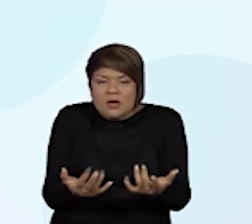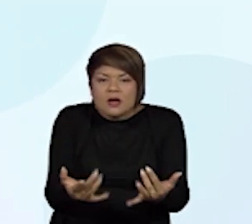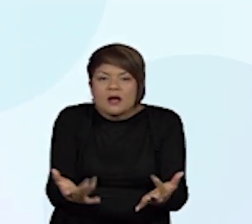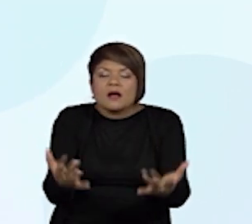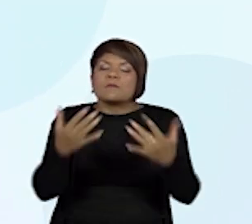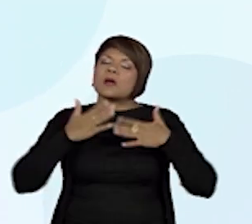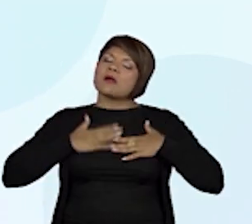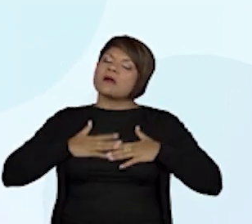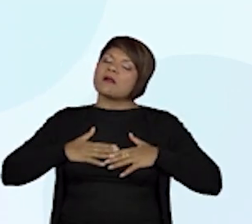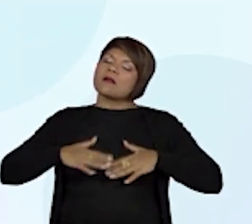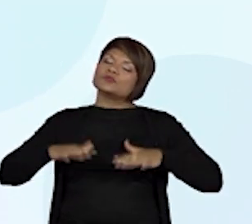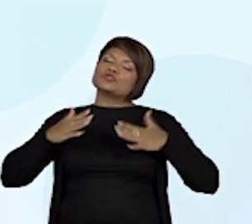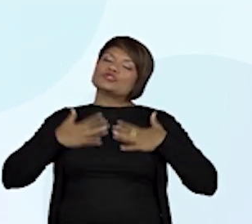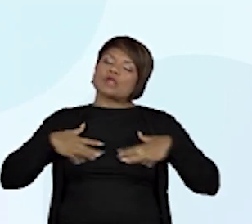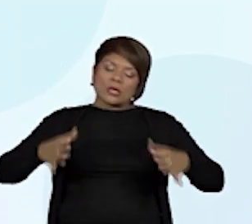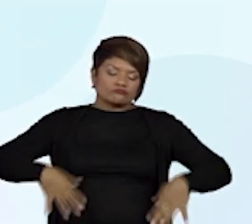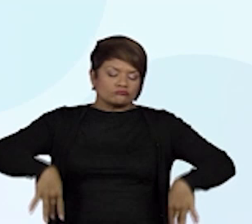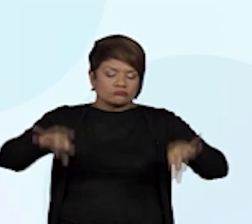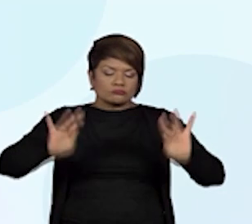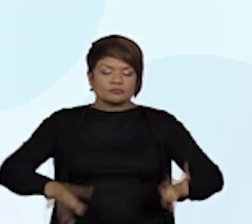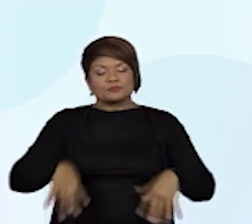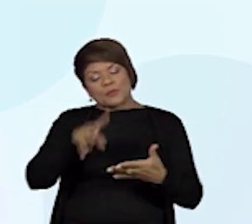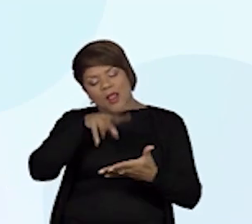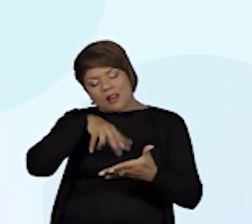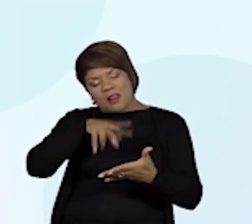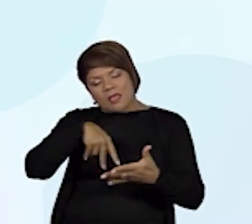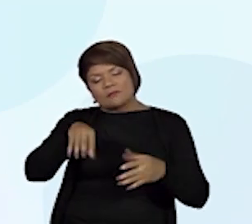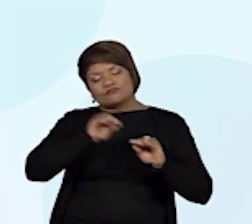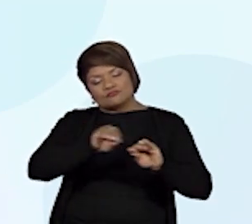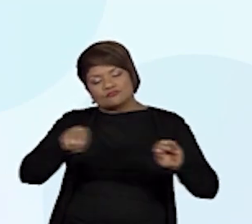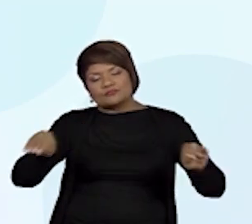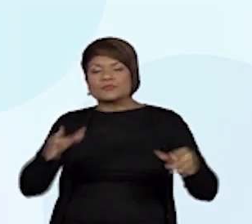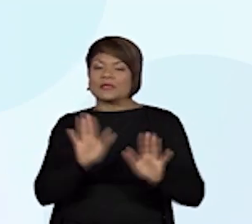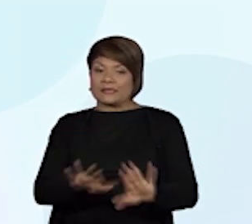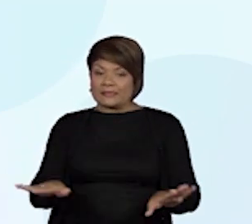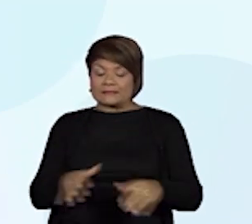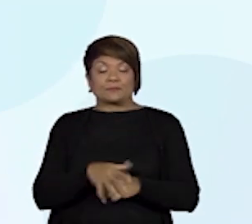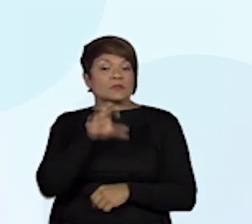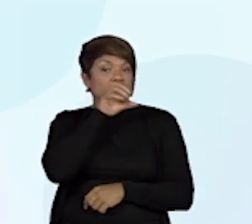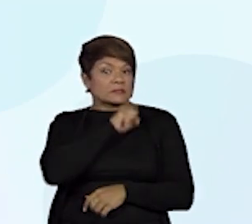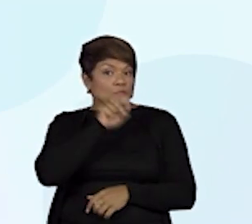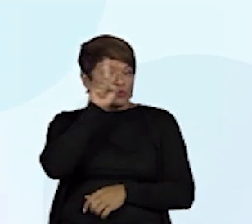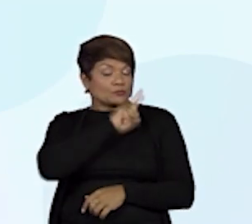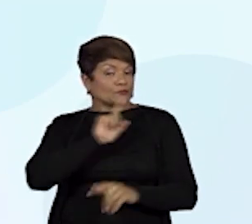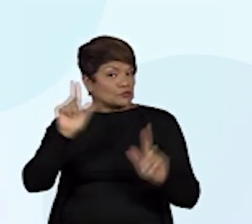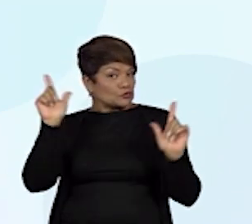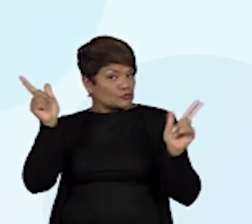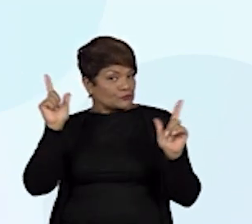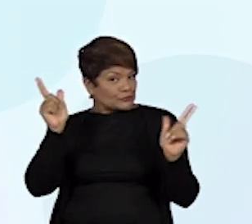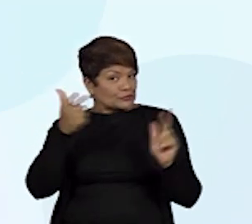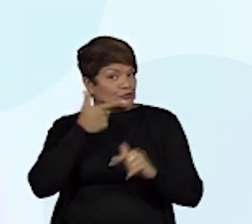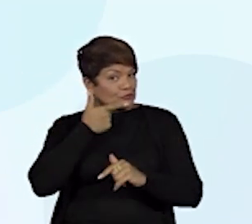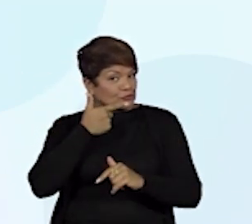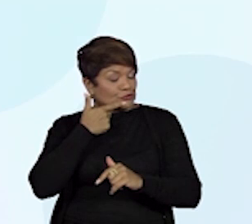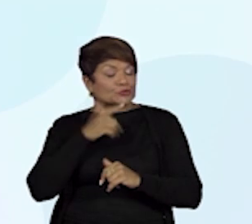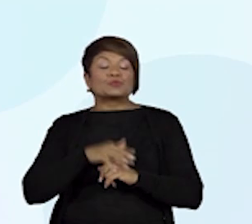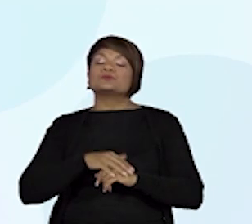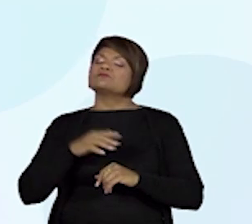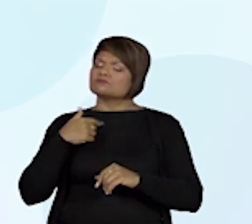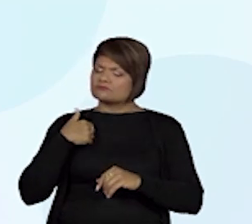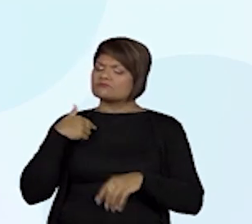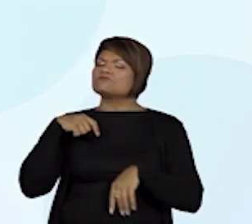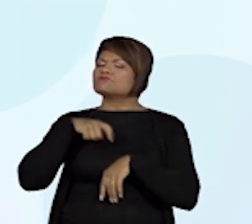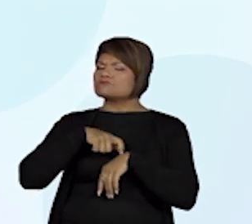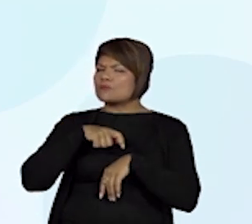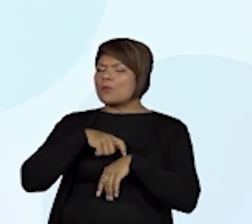relaxarem. O fim de semana foi divertido e passei momentos especiais com